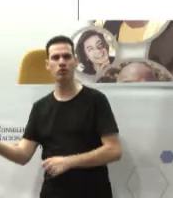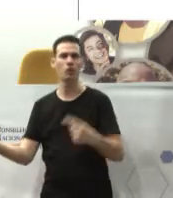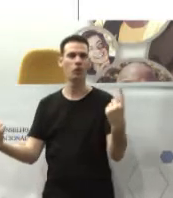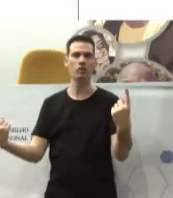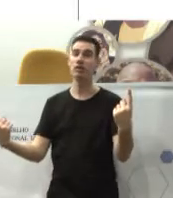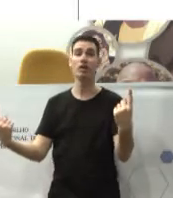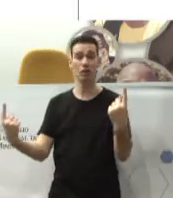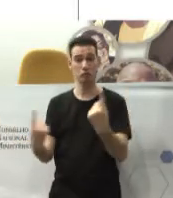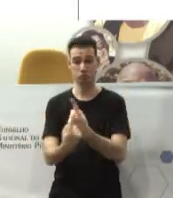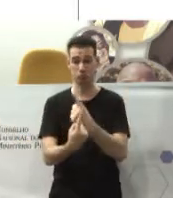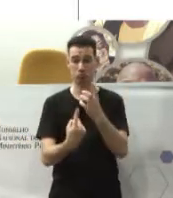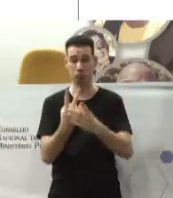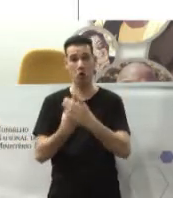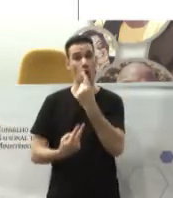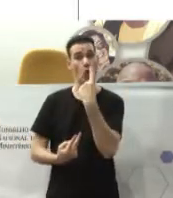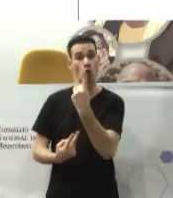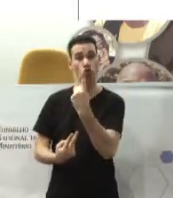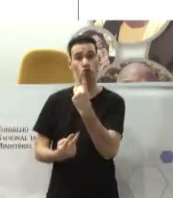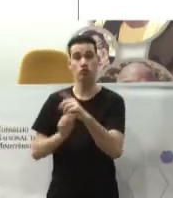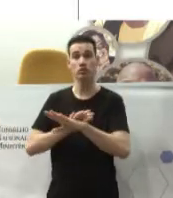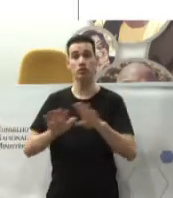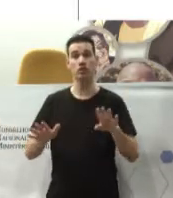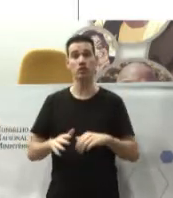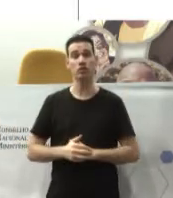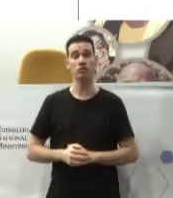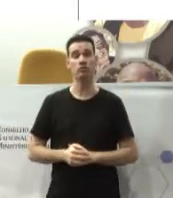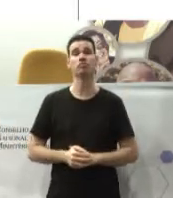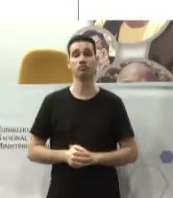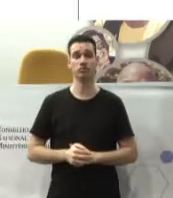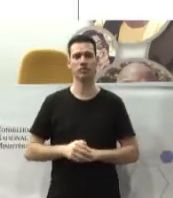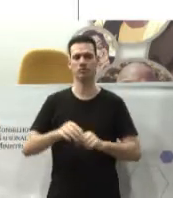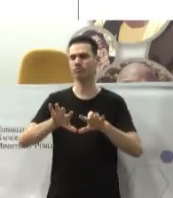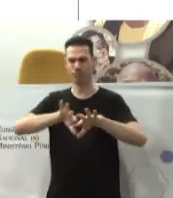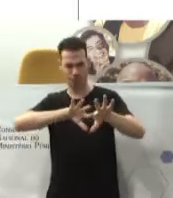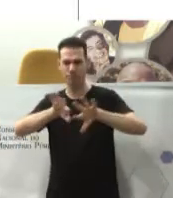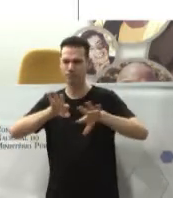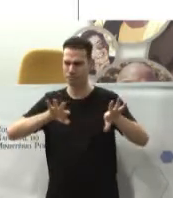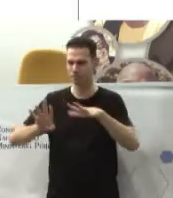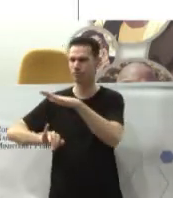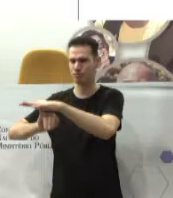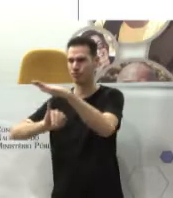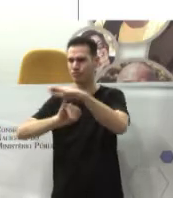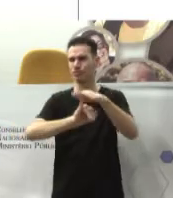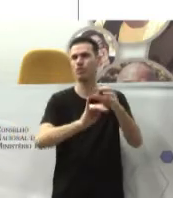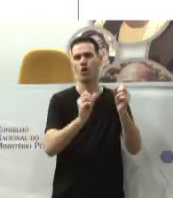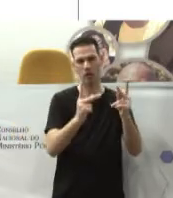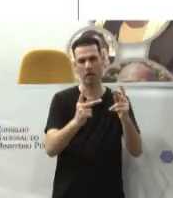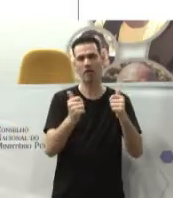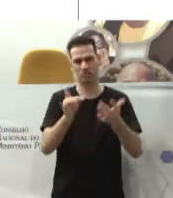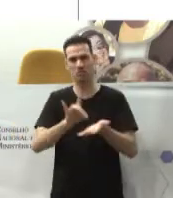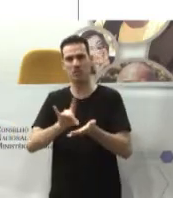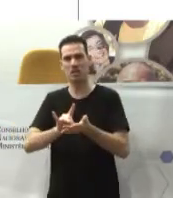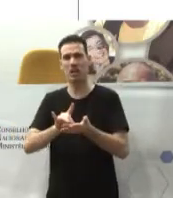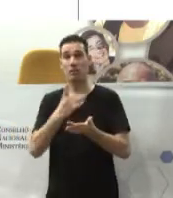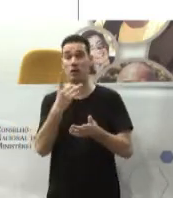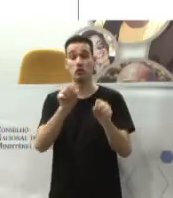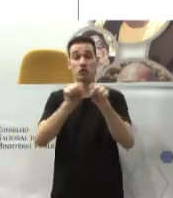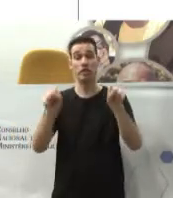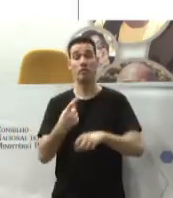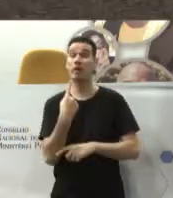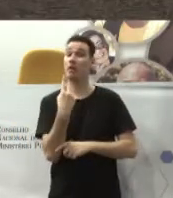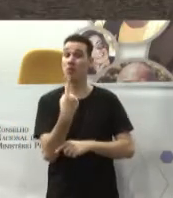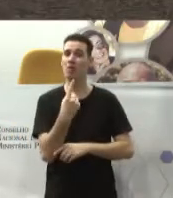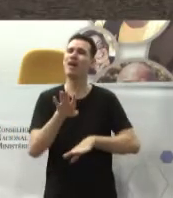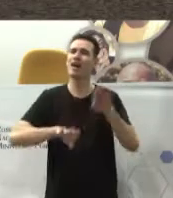não sabe que o Ministério Público brasileiro é uno, não obstante as suas divisões? Porém, embora unos, somos absolutamente